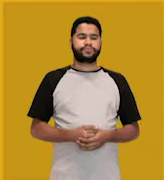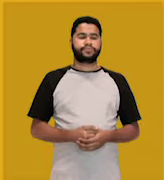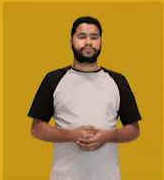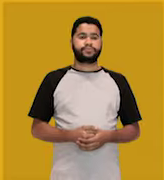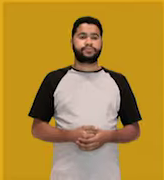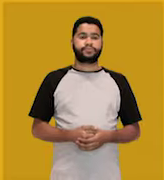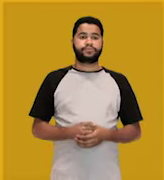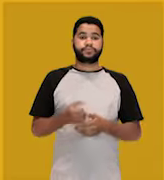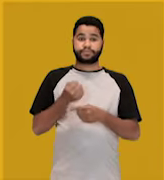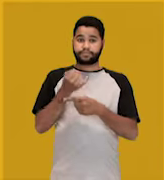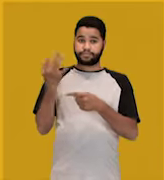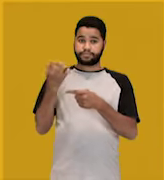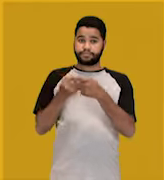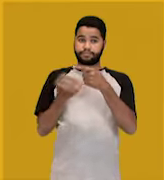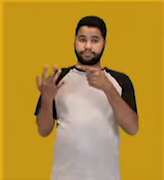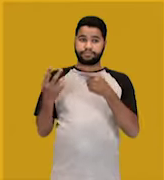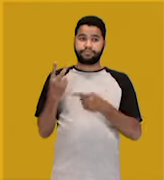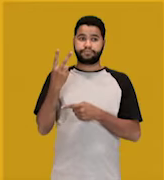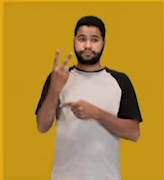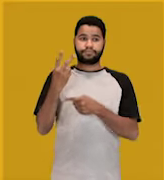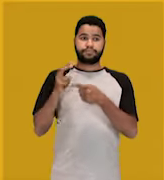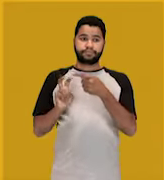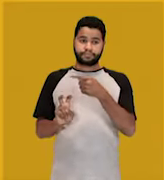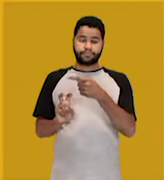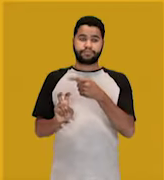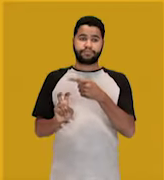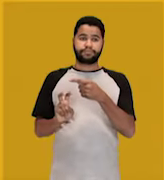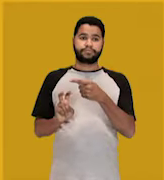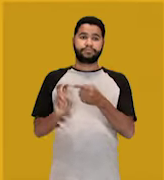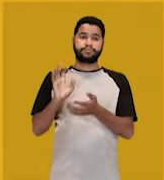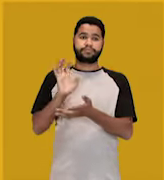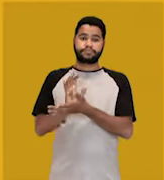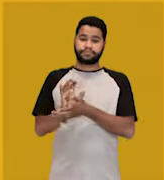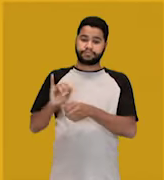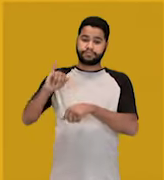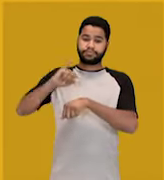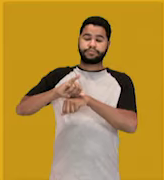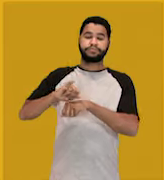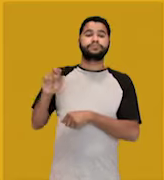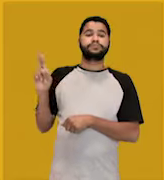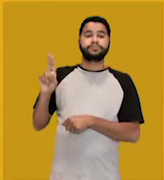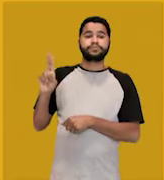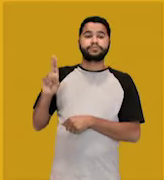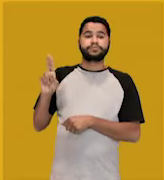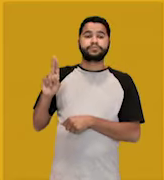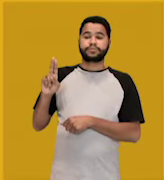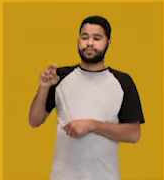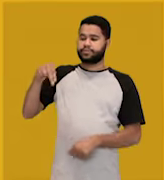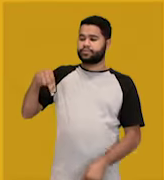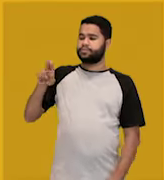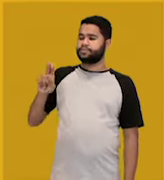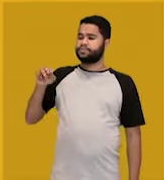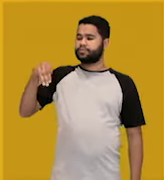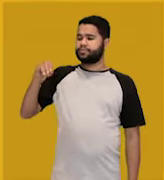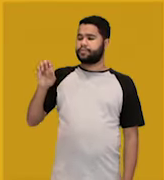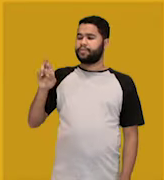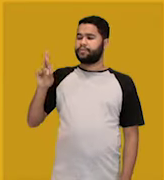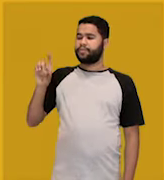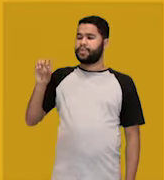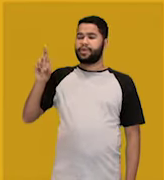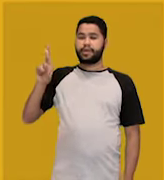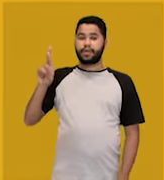Na fração 2/5, a parte de cima é chamada de numerador e indica